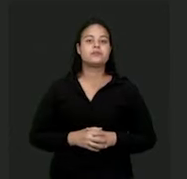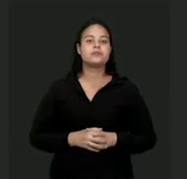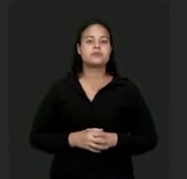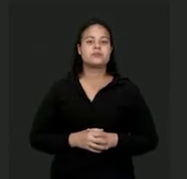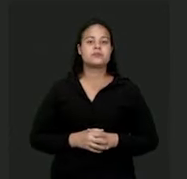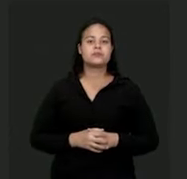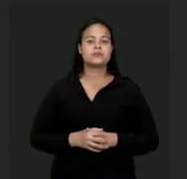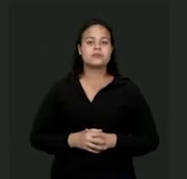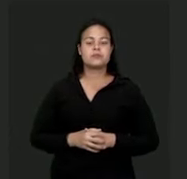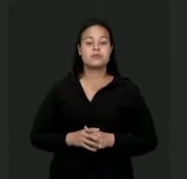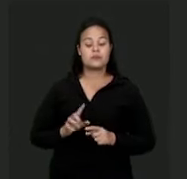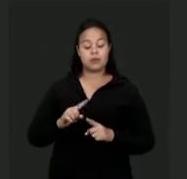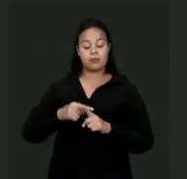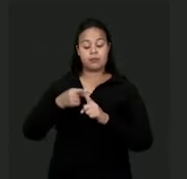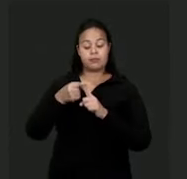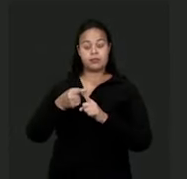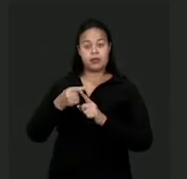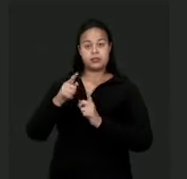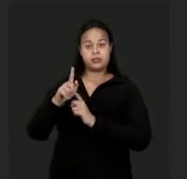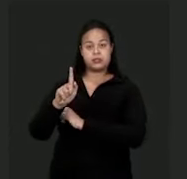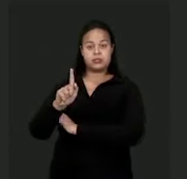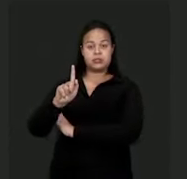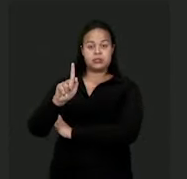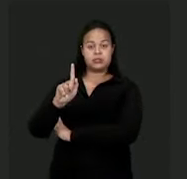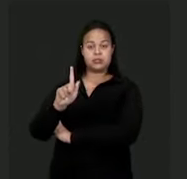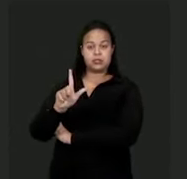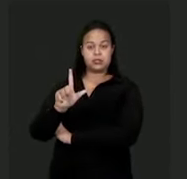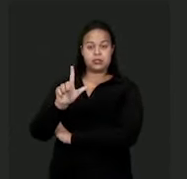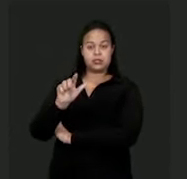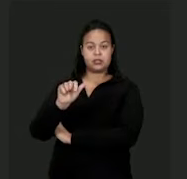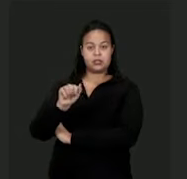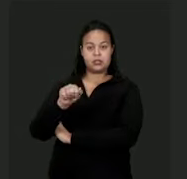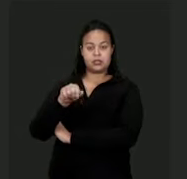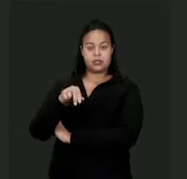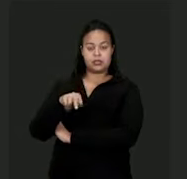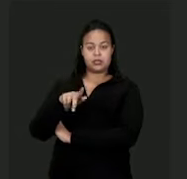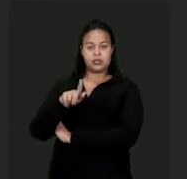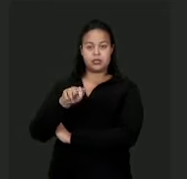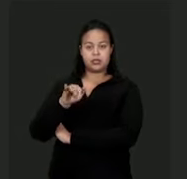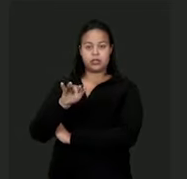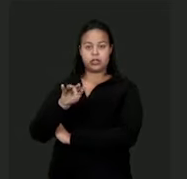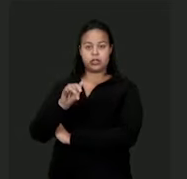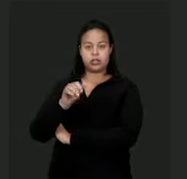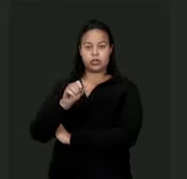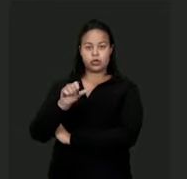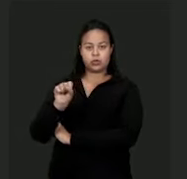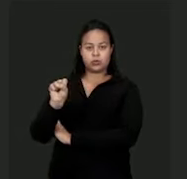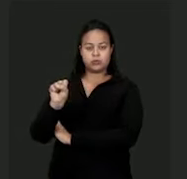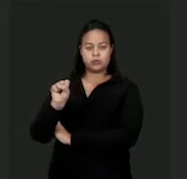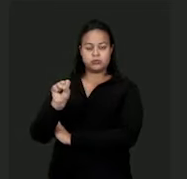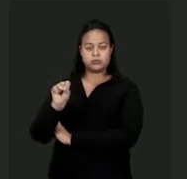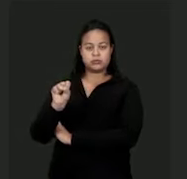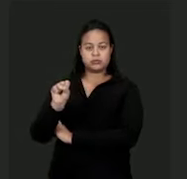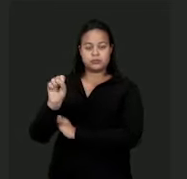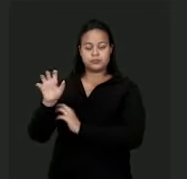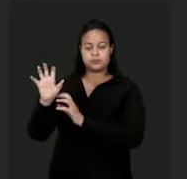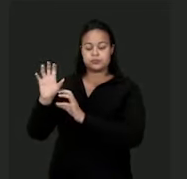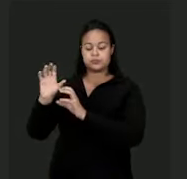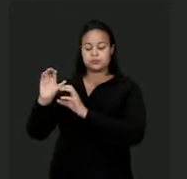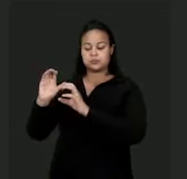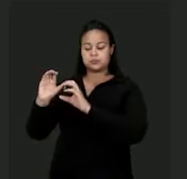e os gânglios, que são células em formato de esferas.